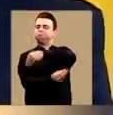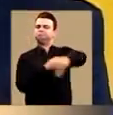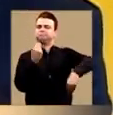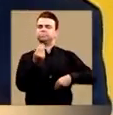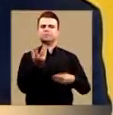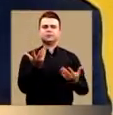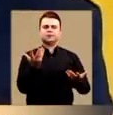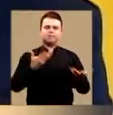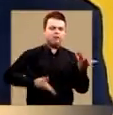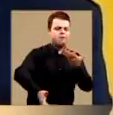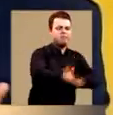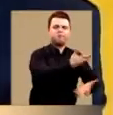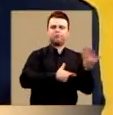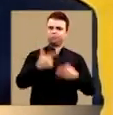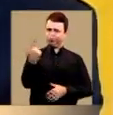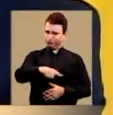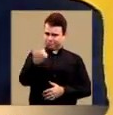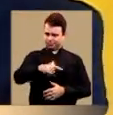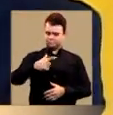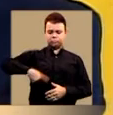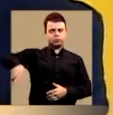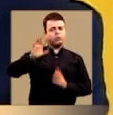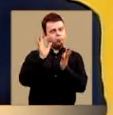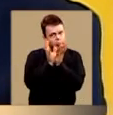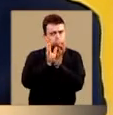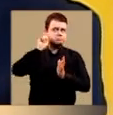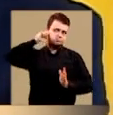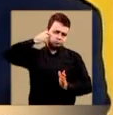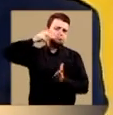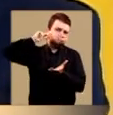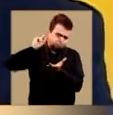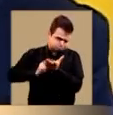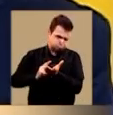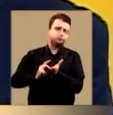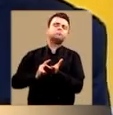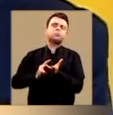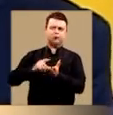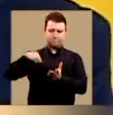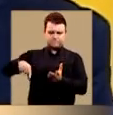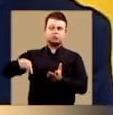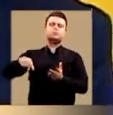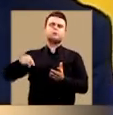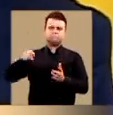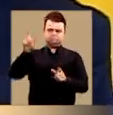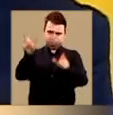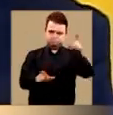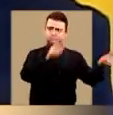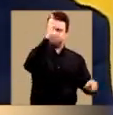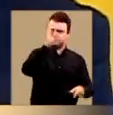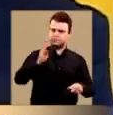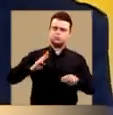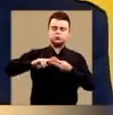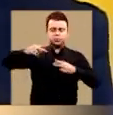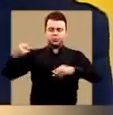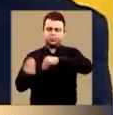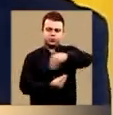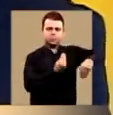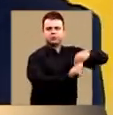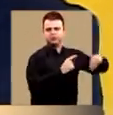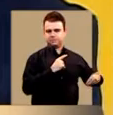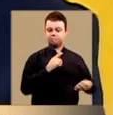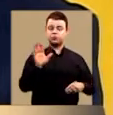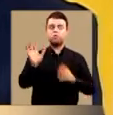democracia racial é um mito, por quê? Porque, a despeito de sermos um povo miscigenado, e isso nós não trabalhamos contra, o fato